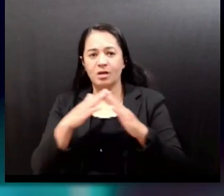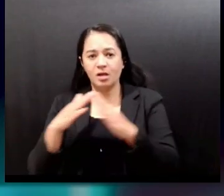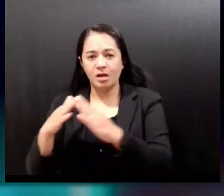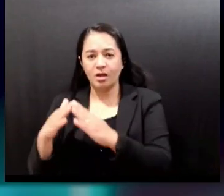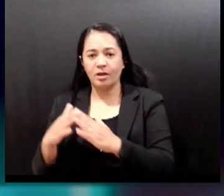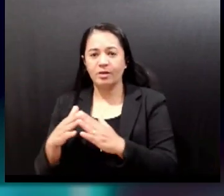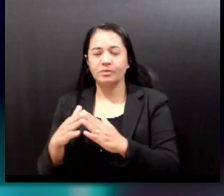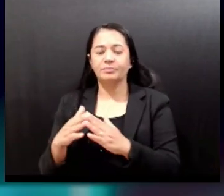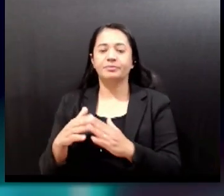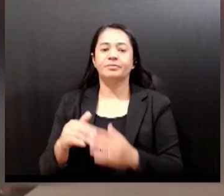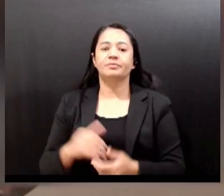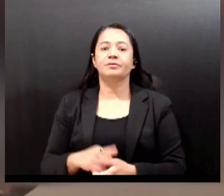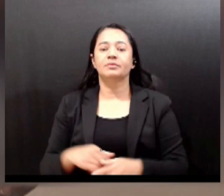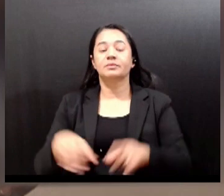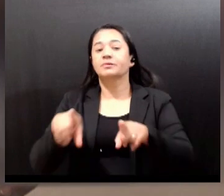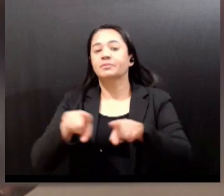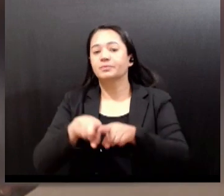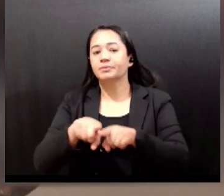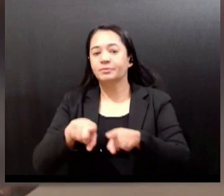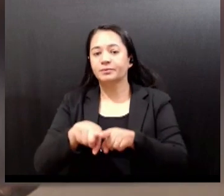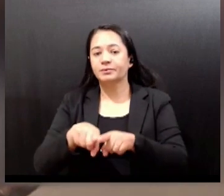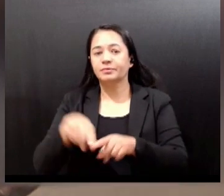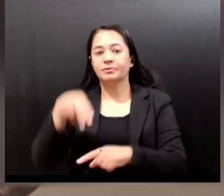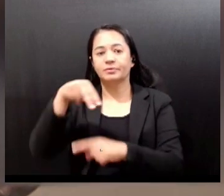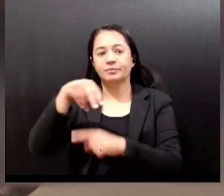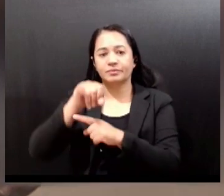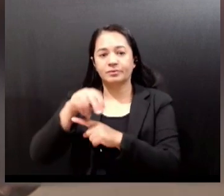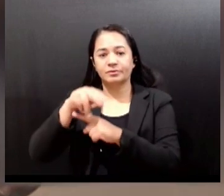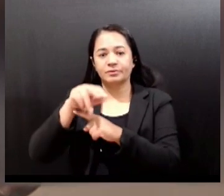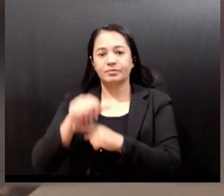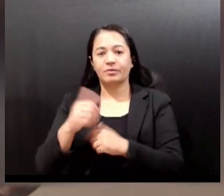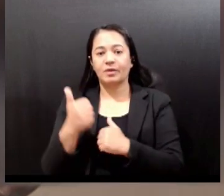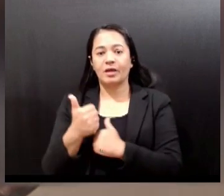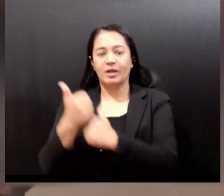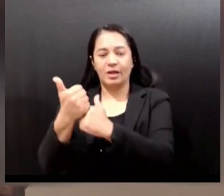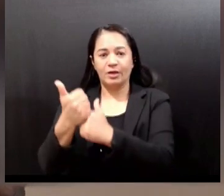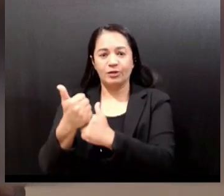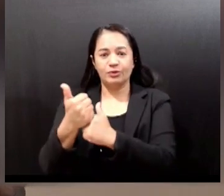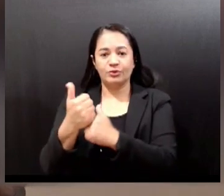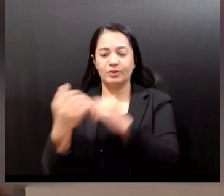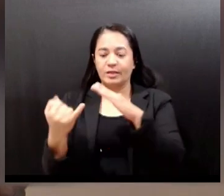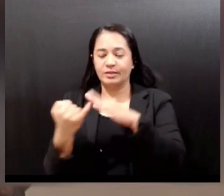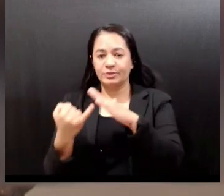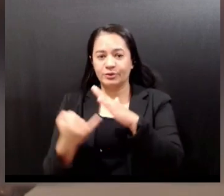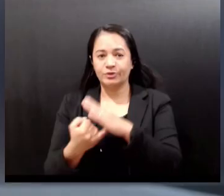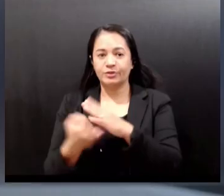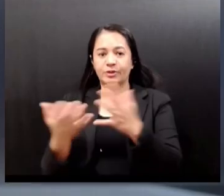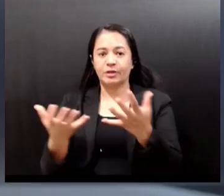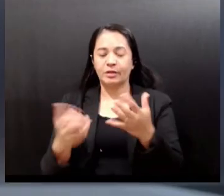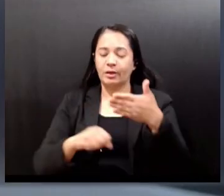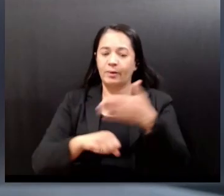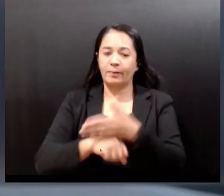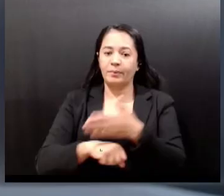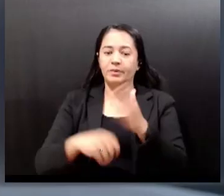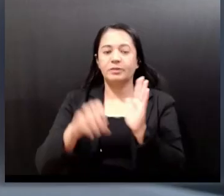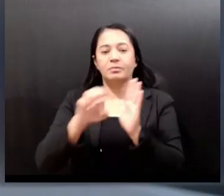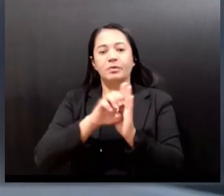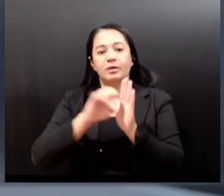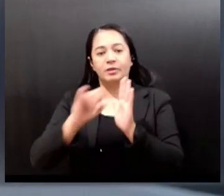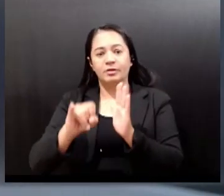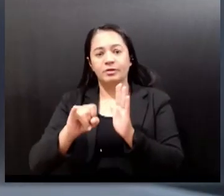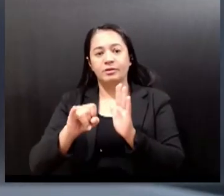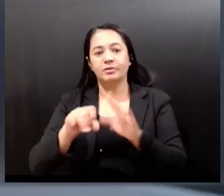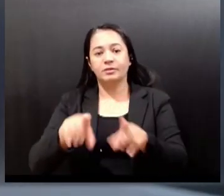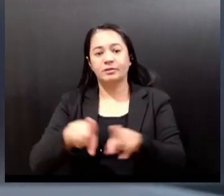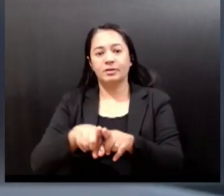e também a Nina. Para auxiliar as instituições que desejam participar dos editais e receberem os